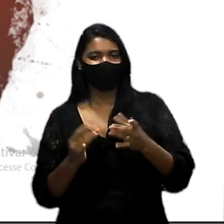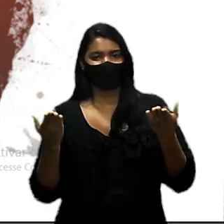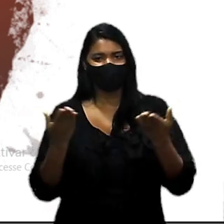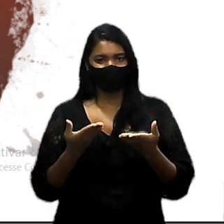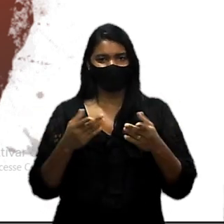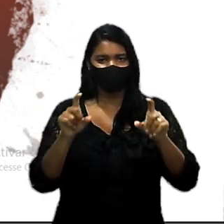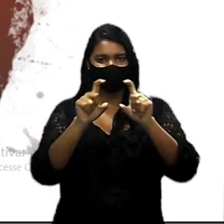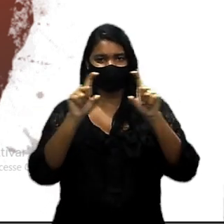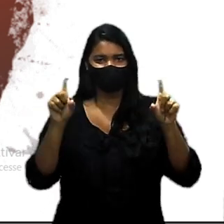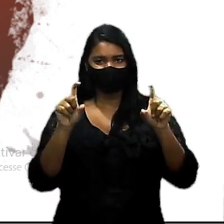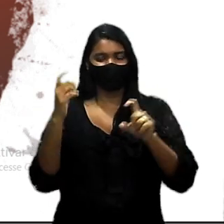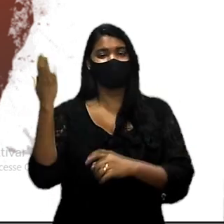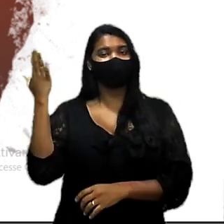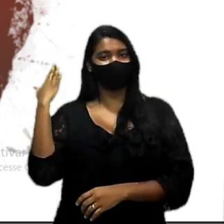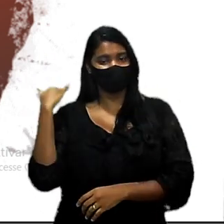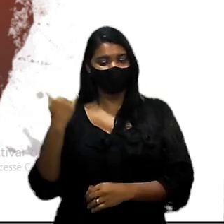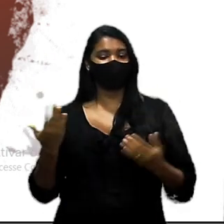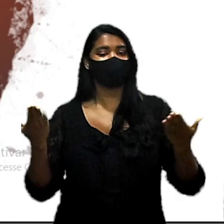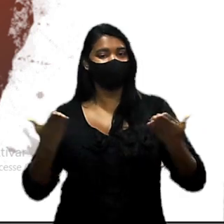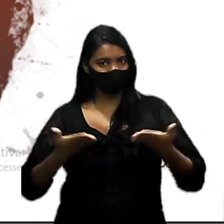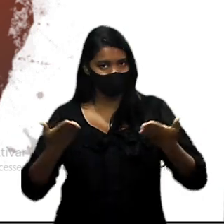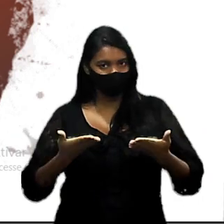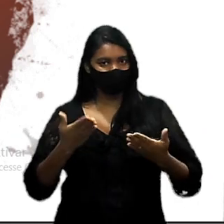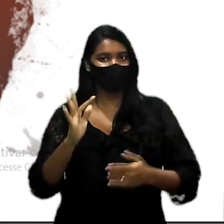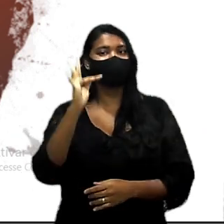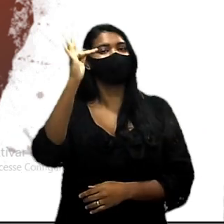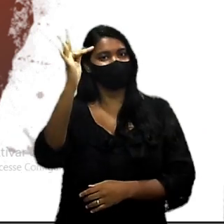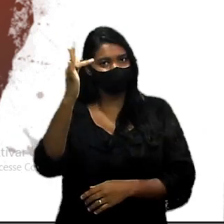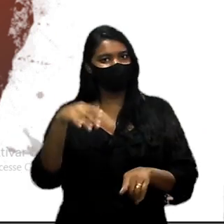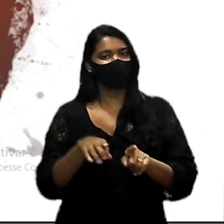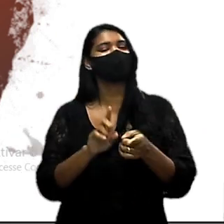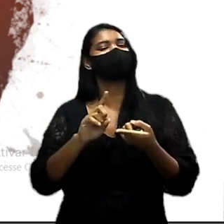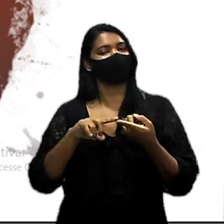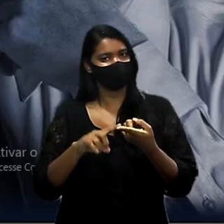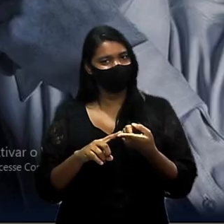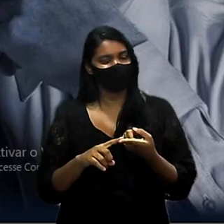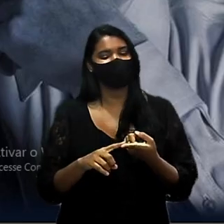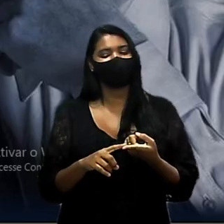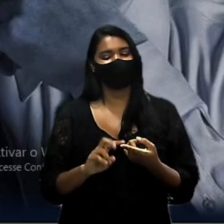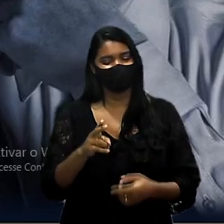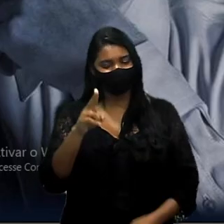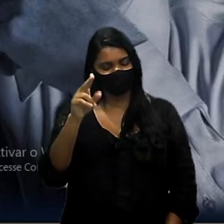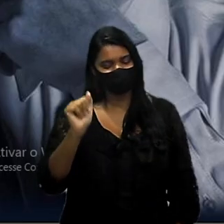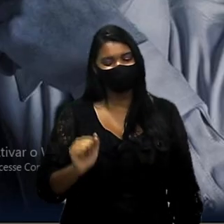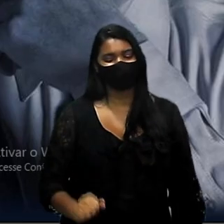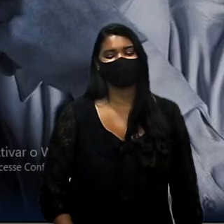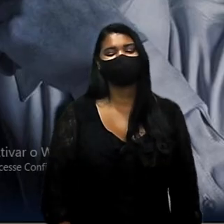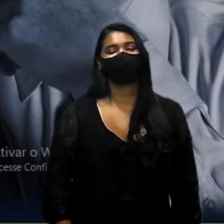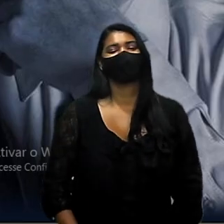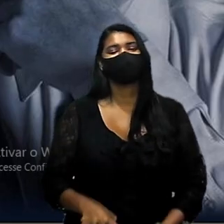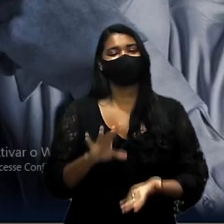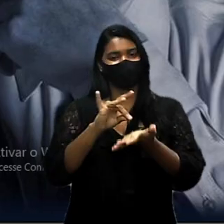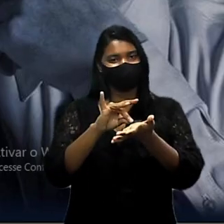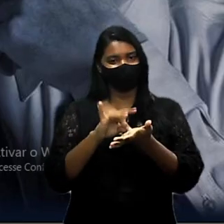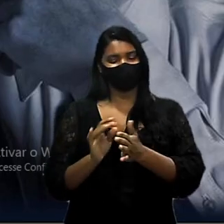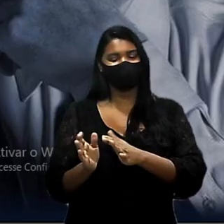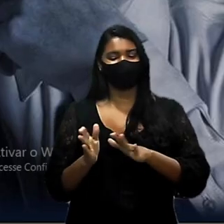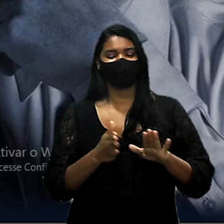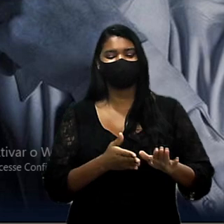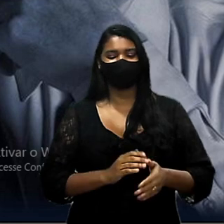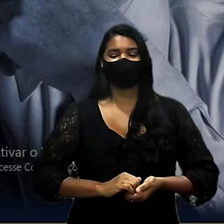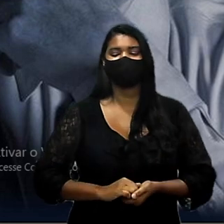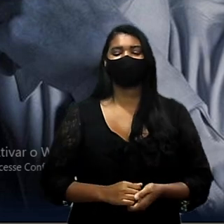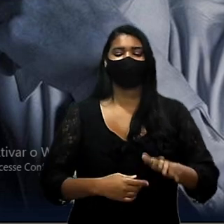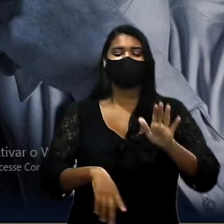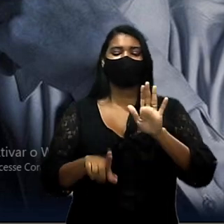mesma frase no passado, pode usar hoje, claro, amanhã ela também poderá ser bem útil.